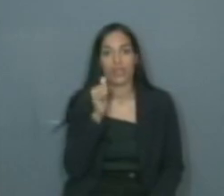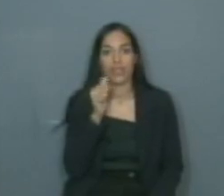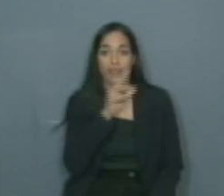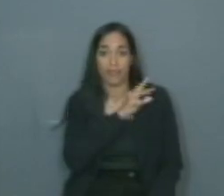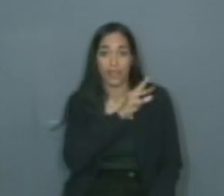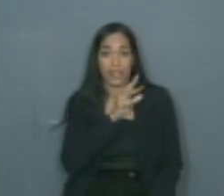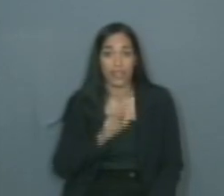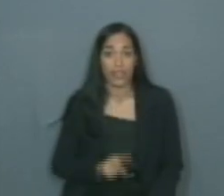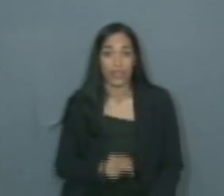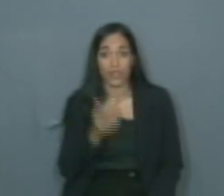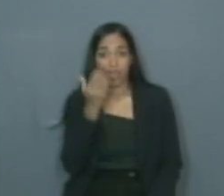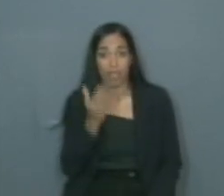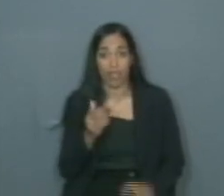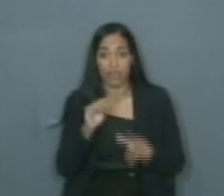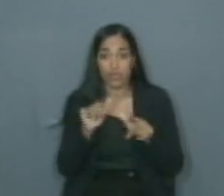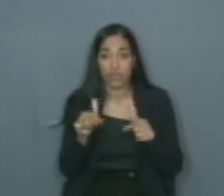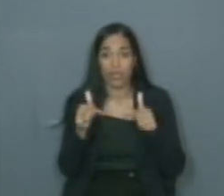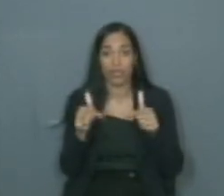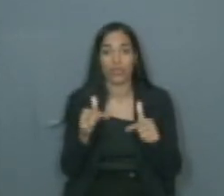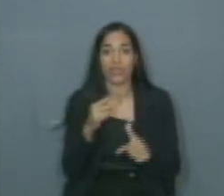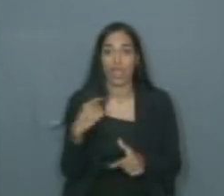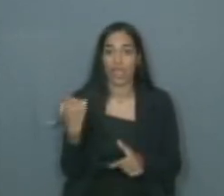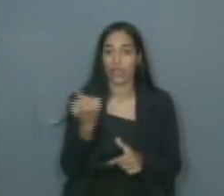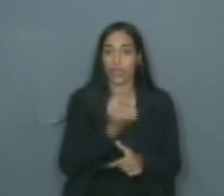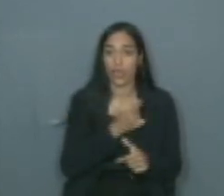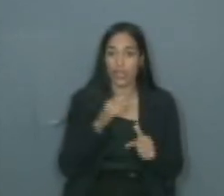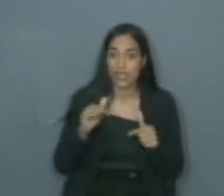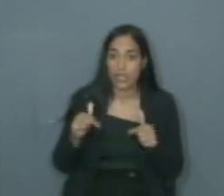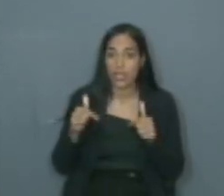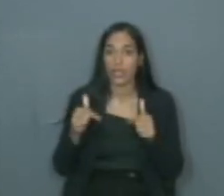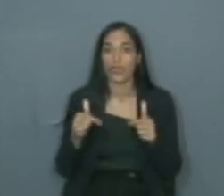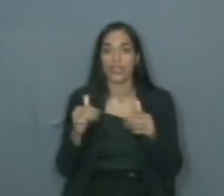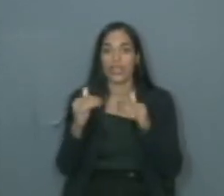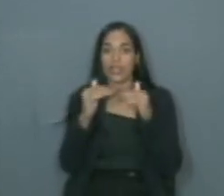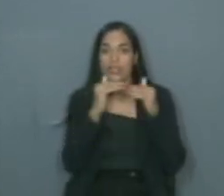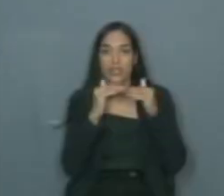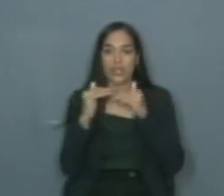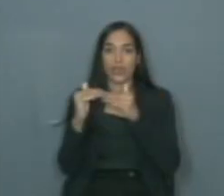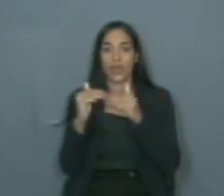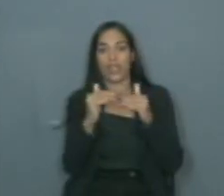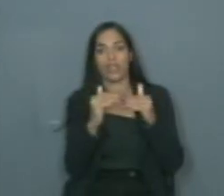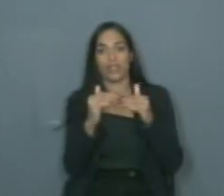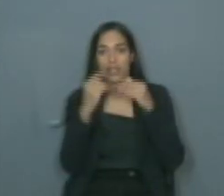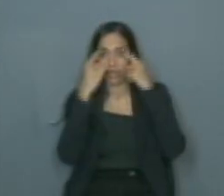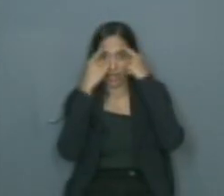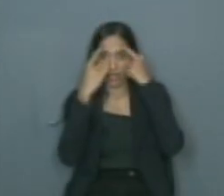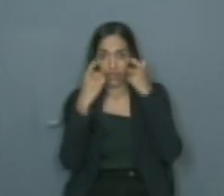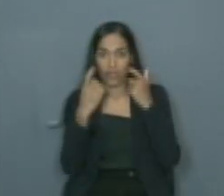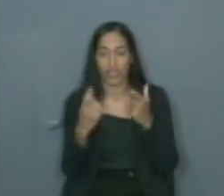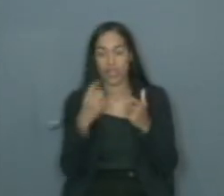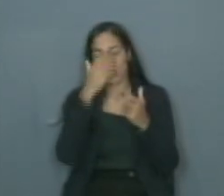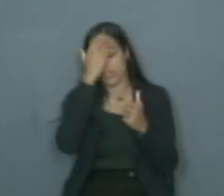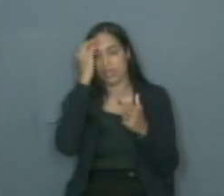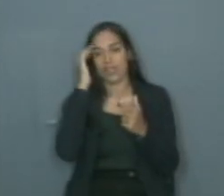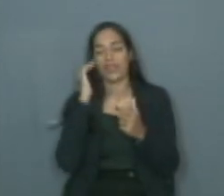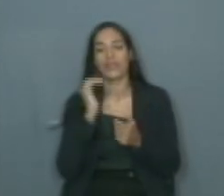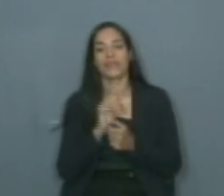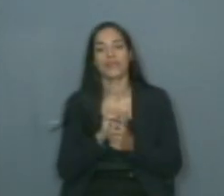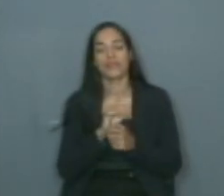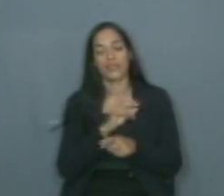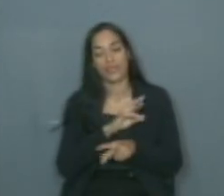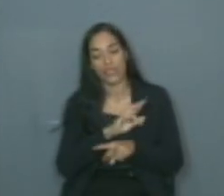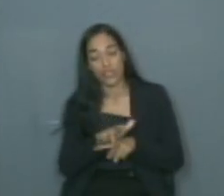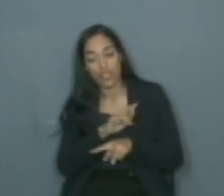a sua luta, a nossa luta, ela se iguala quando a gente fala de violência de gênero. Conte sempre